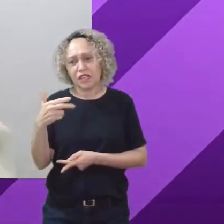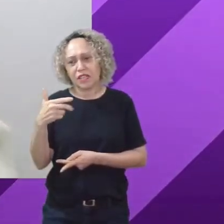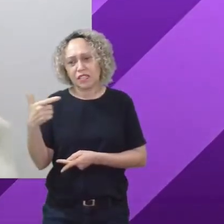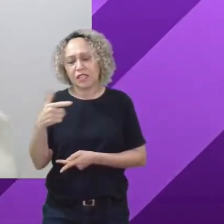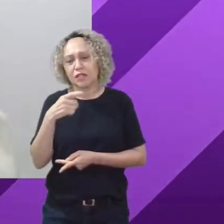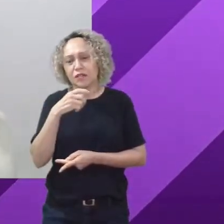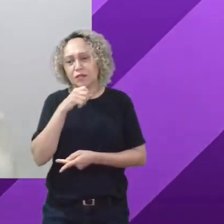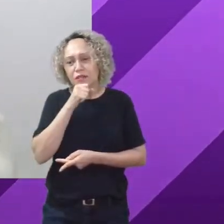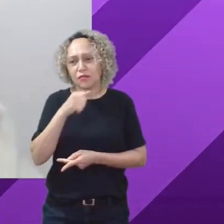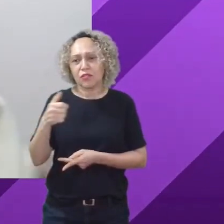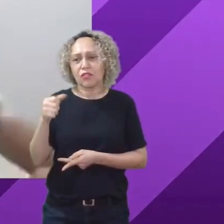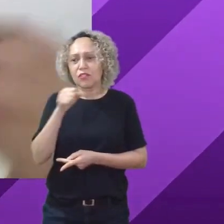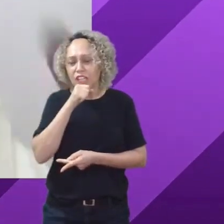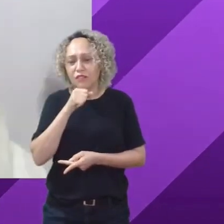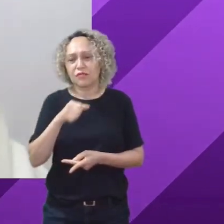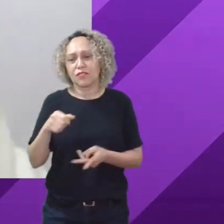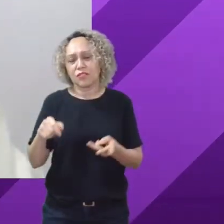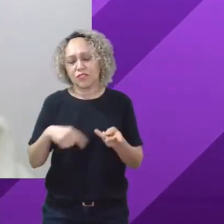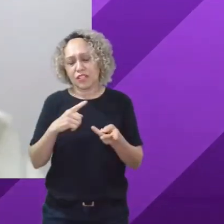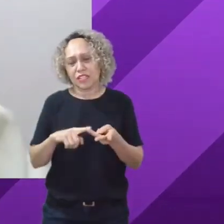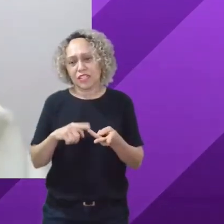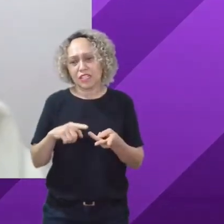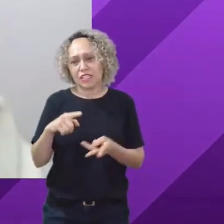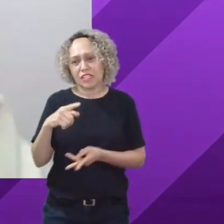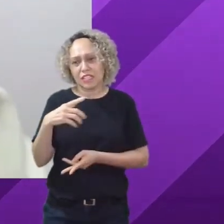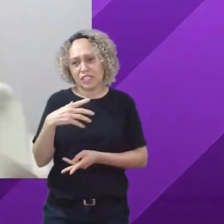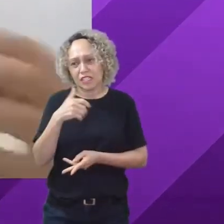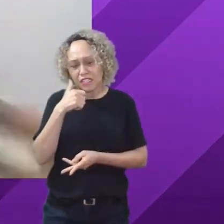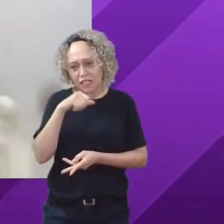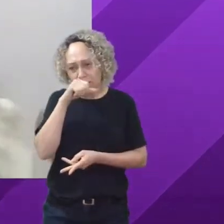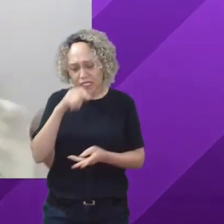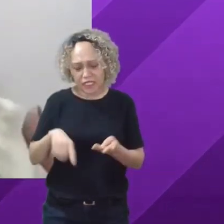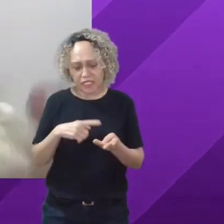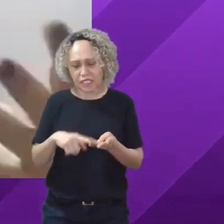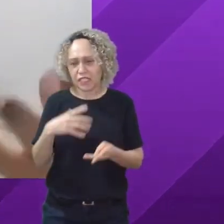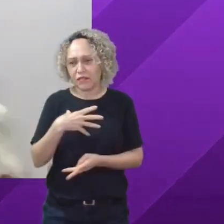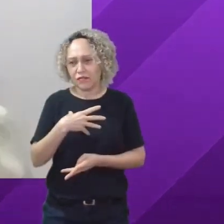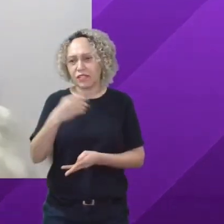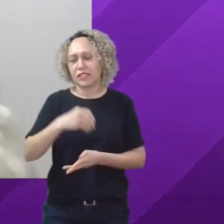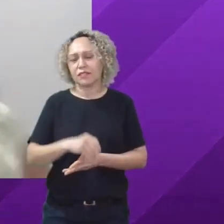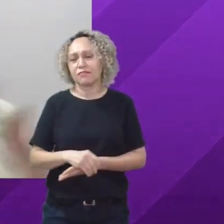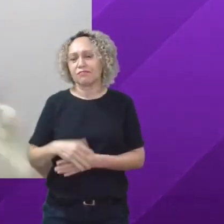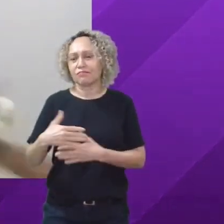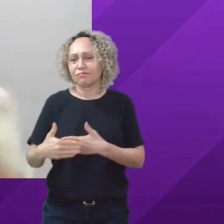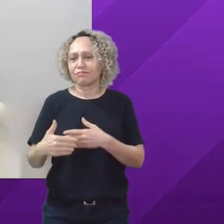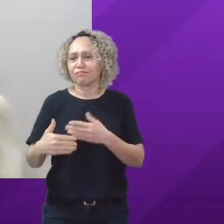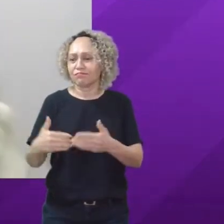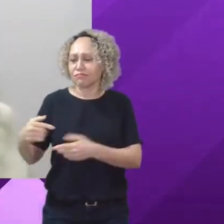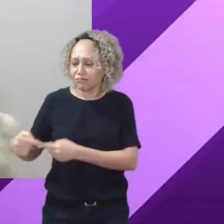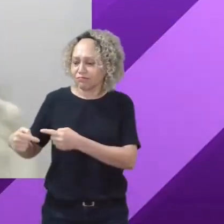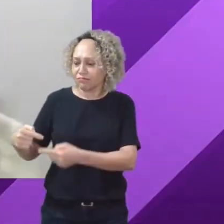e repare, né, que ela usa muitos hífens, né, na literatura, né, isso é um recurso para dizer que eles